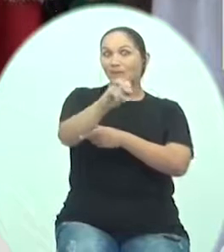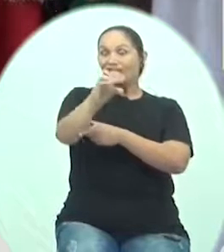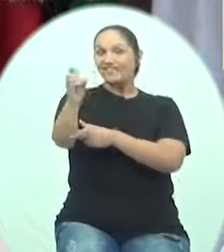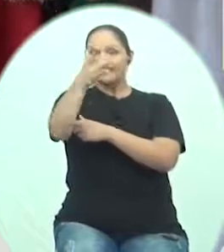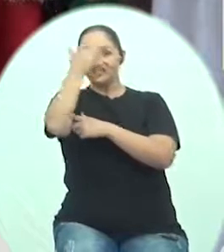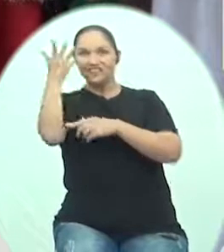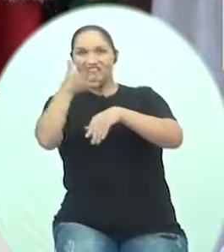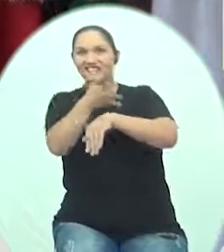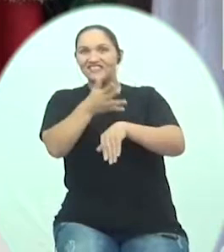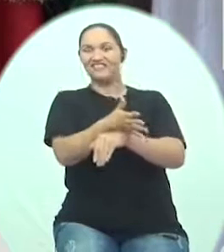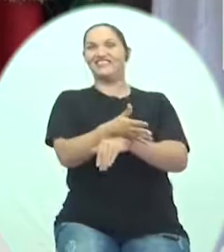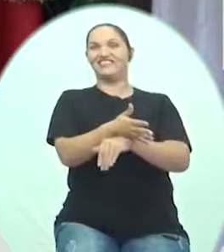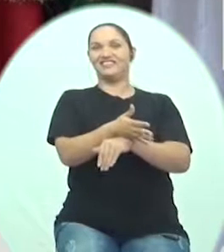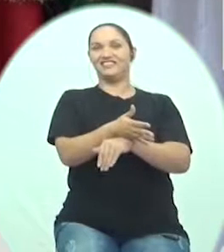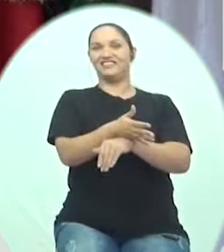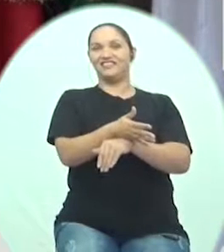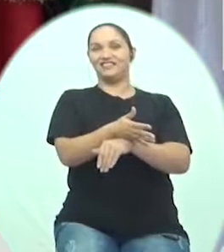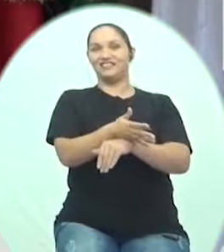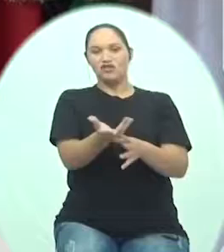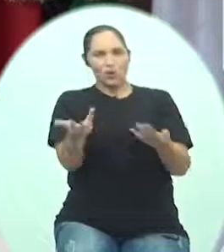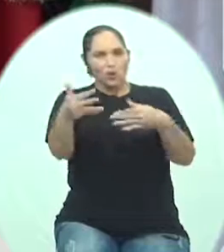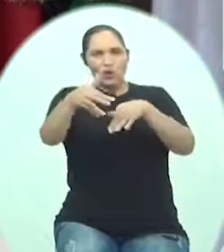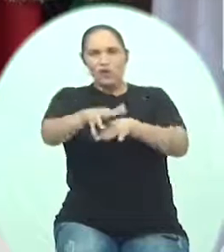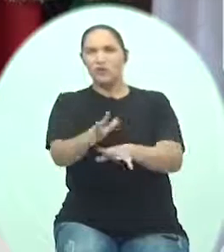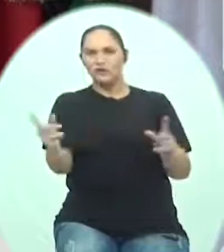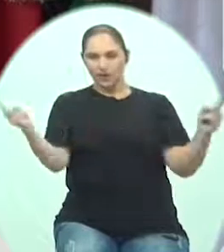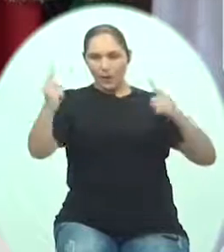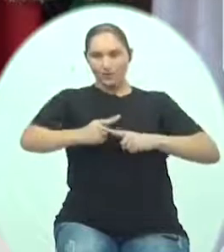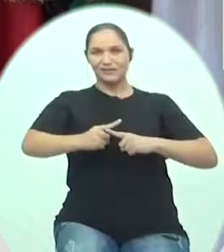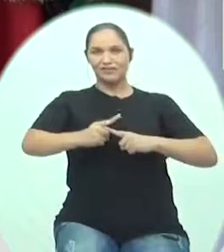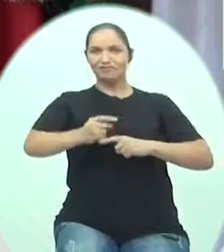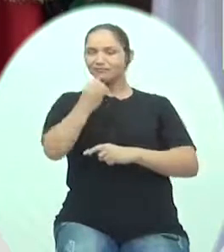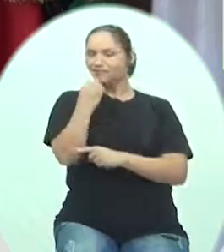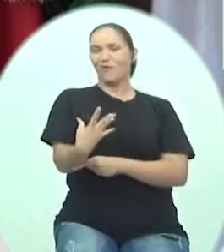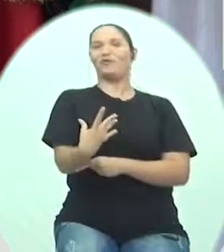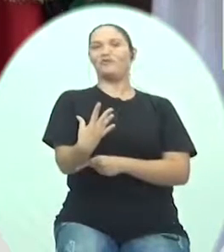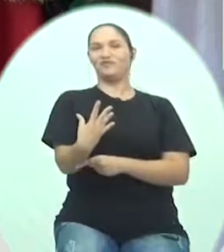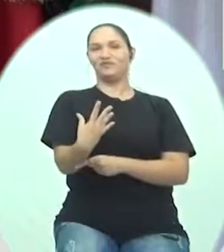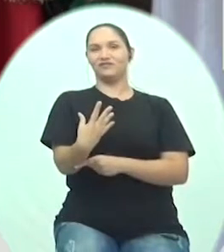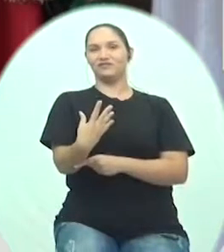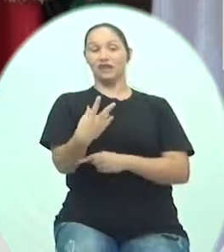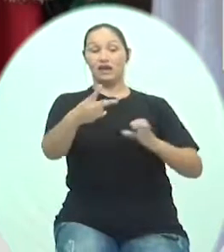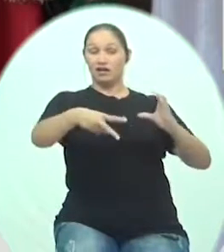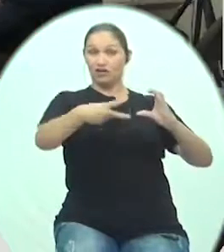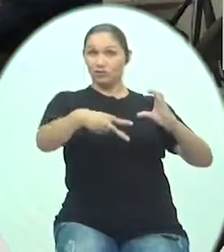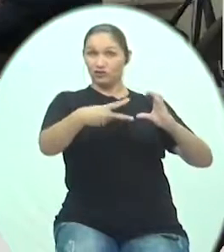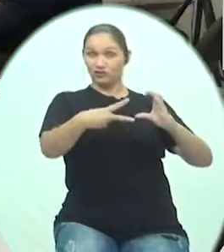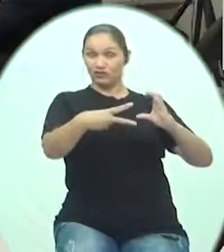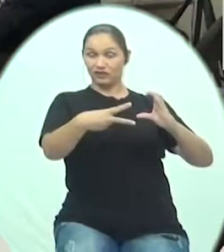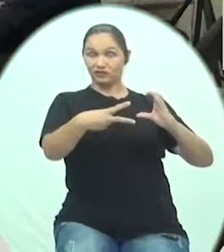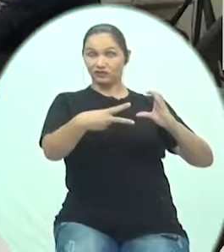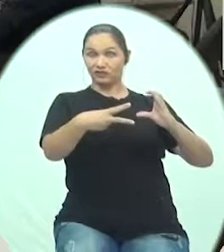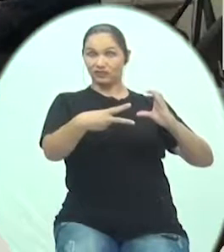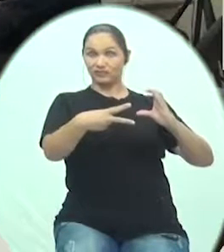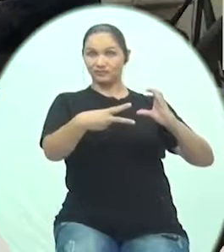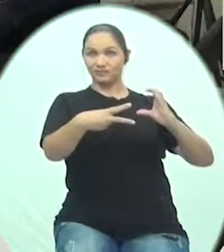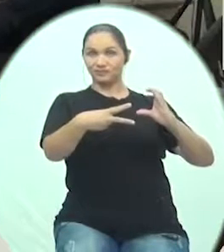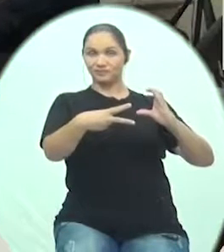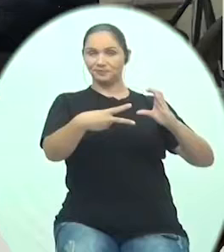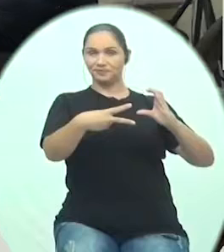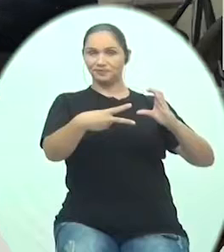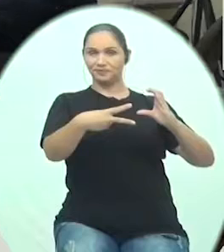que efetivamente estão envolvido nessa competição eh essa casa teve o privilégio